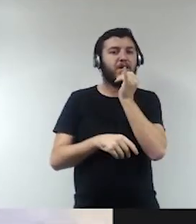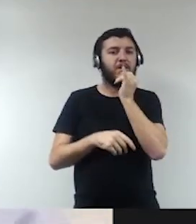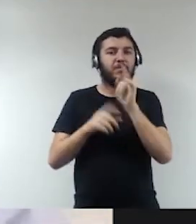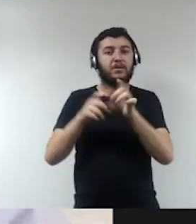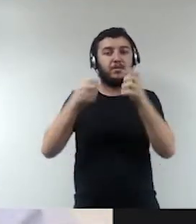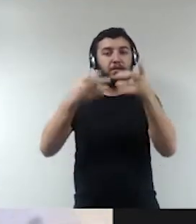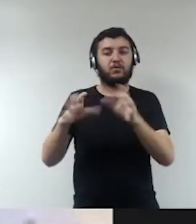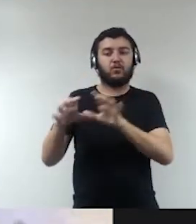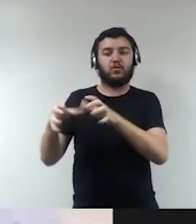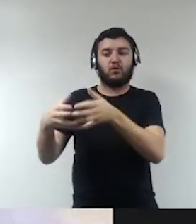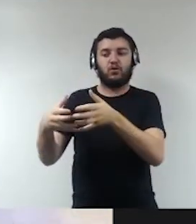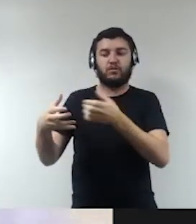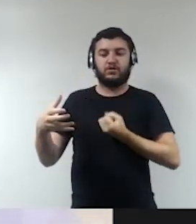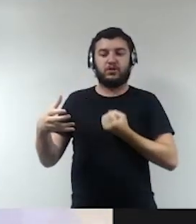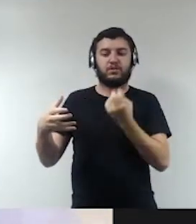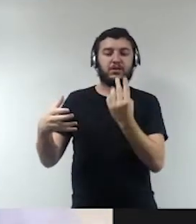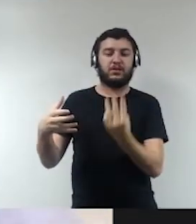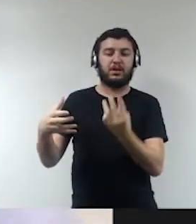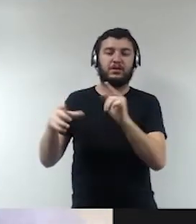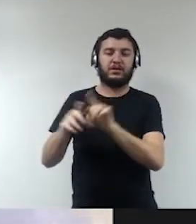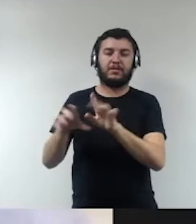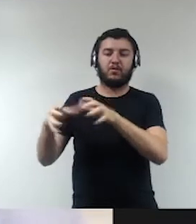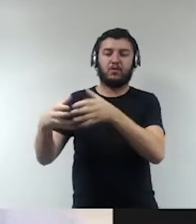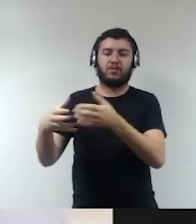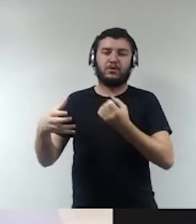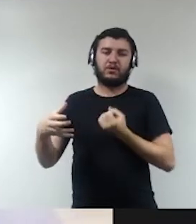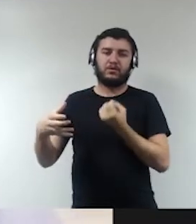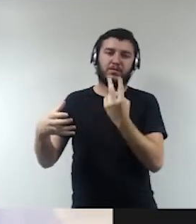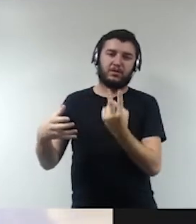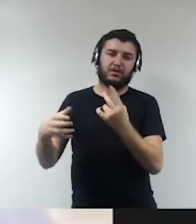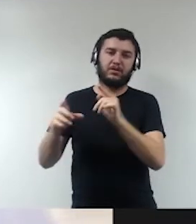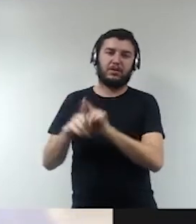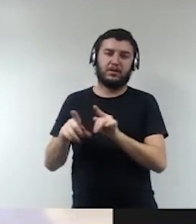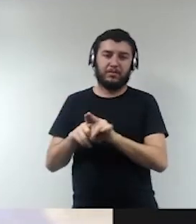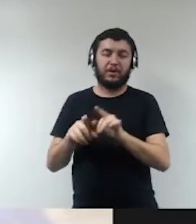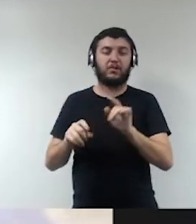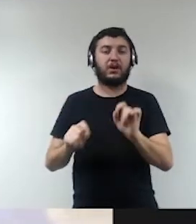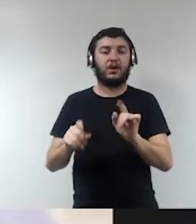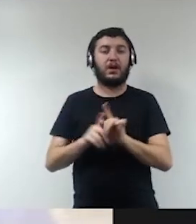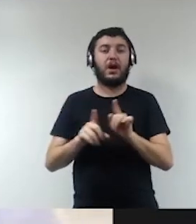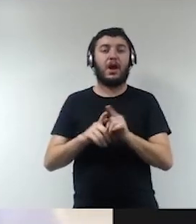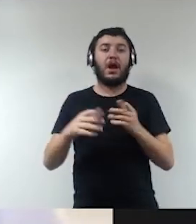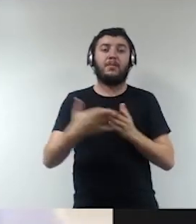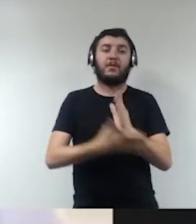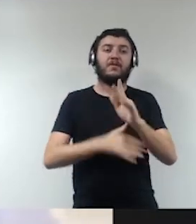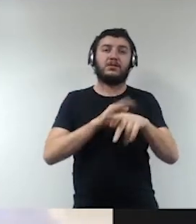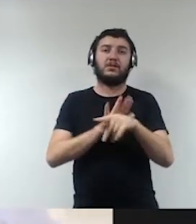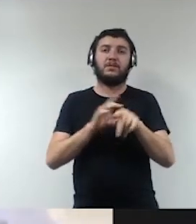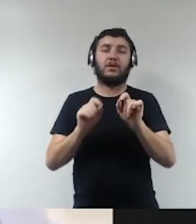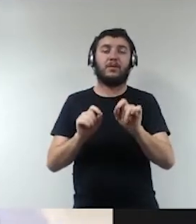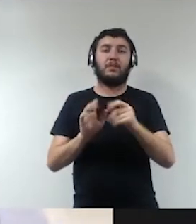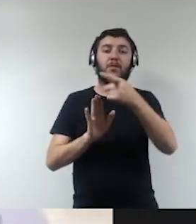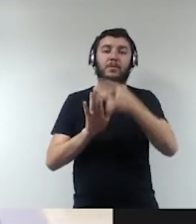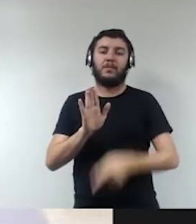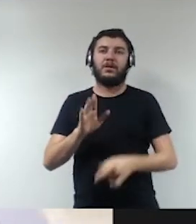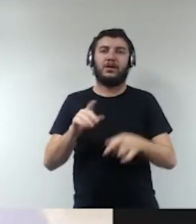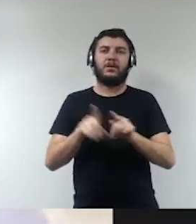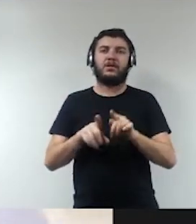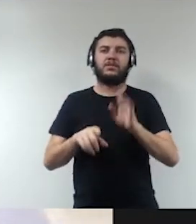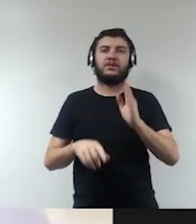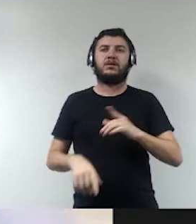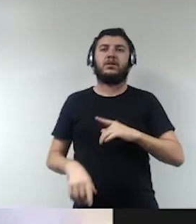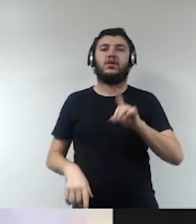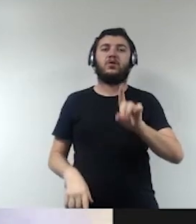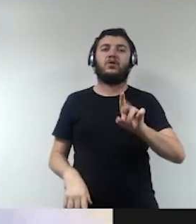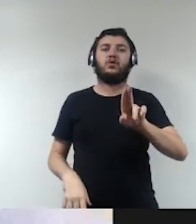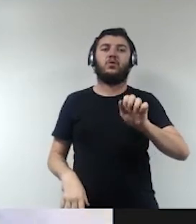3, e também na classe 2, dos credores com garantias reais, a aprovação do plano pressupõe a aprovação em